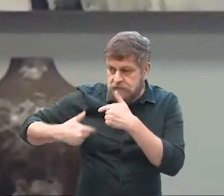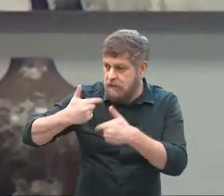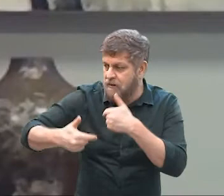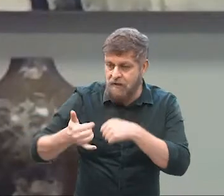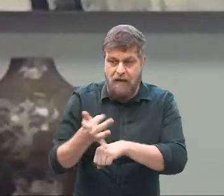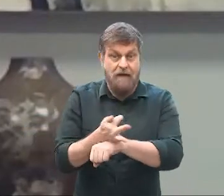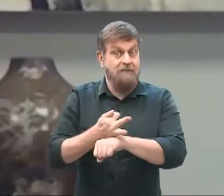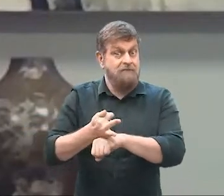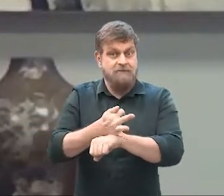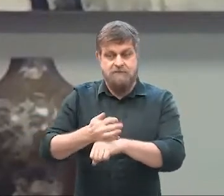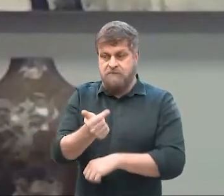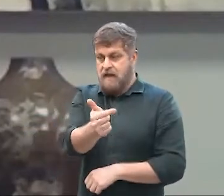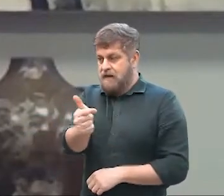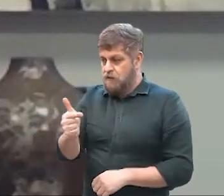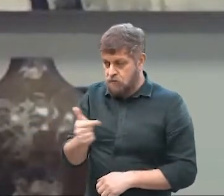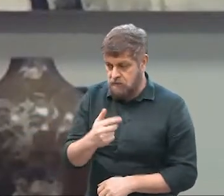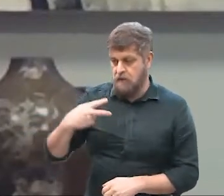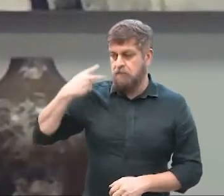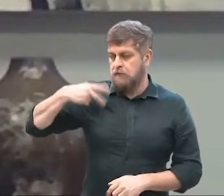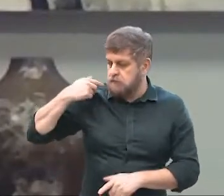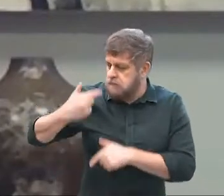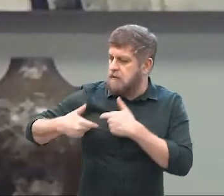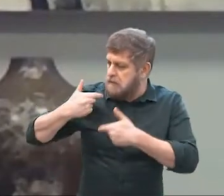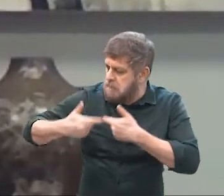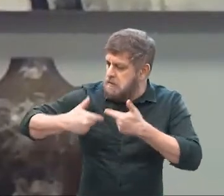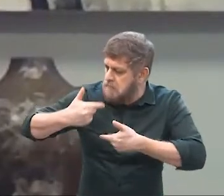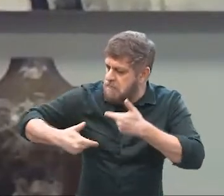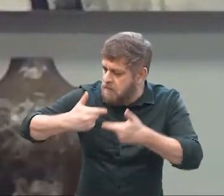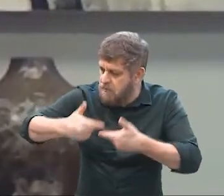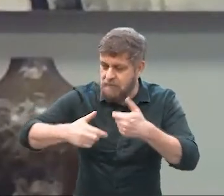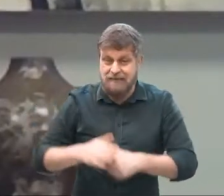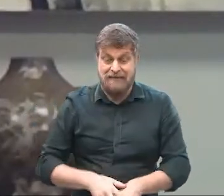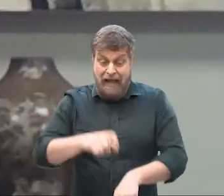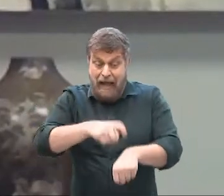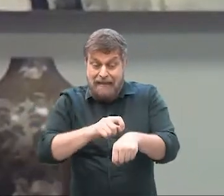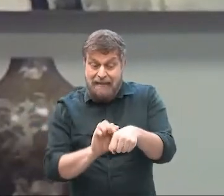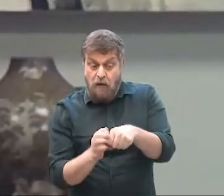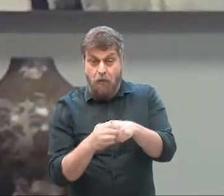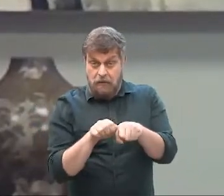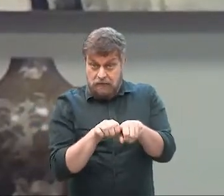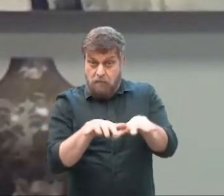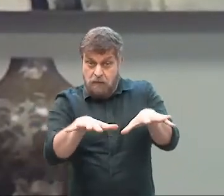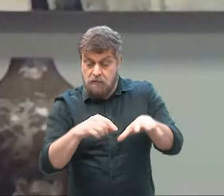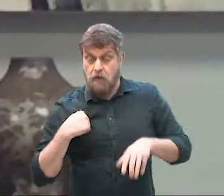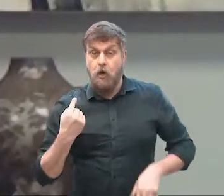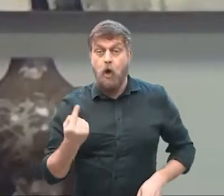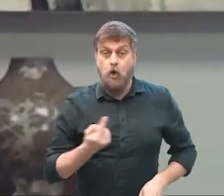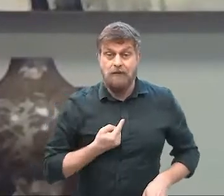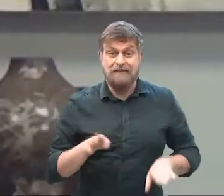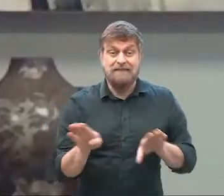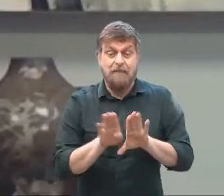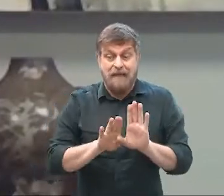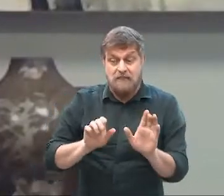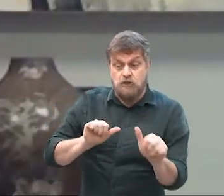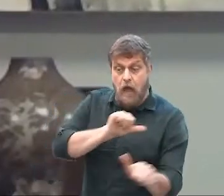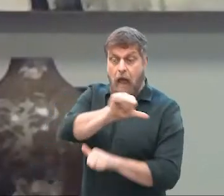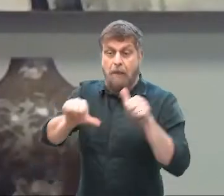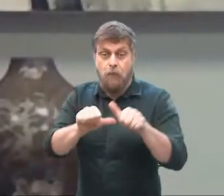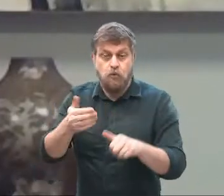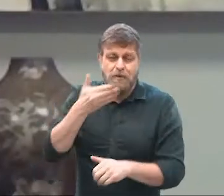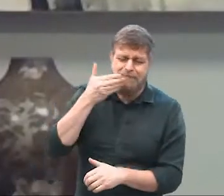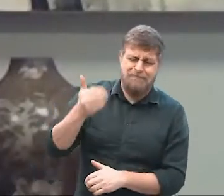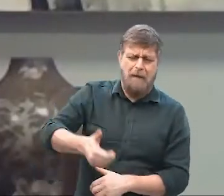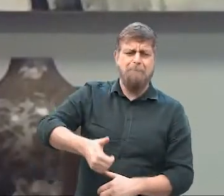entra de férias. O vereador continua trabalhando. Nesse momento de pandemia, nós, inclusive, alteramos para